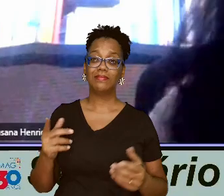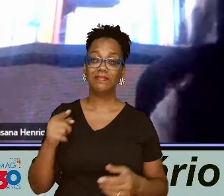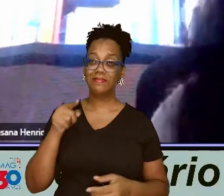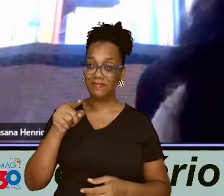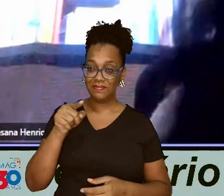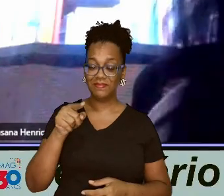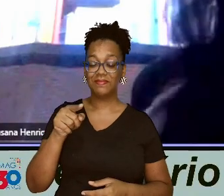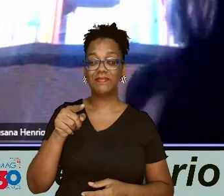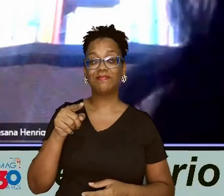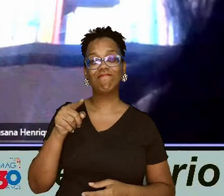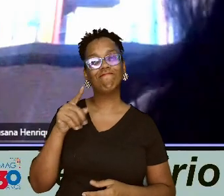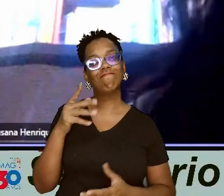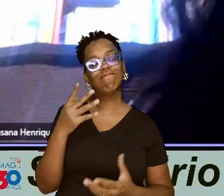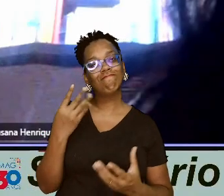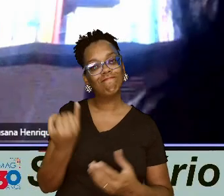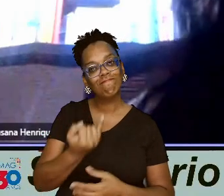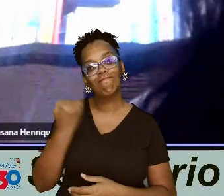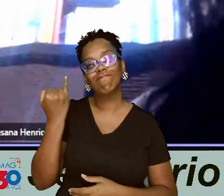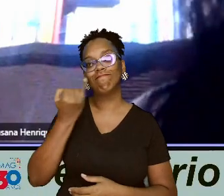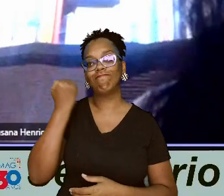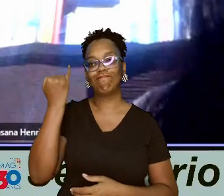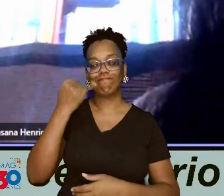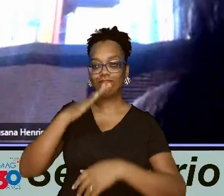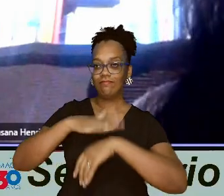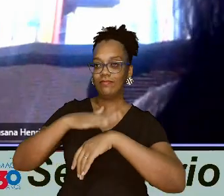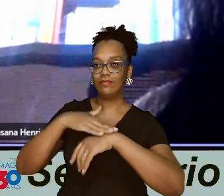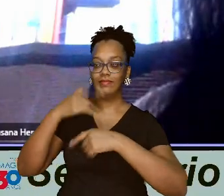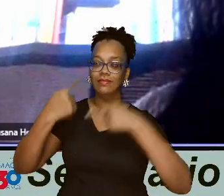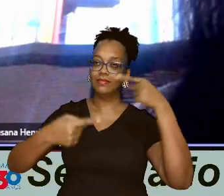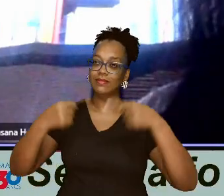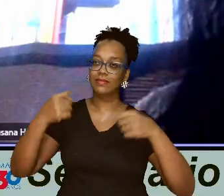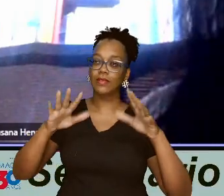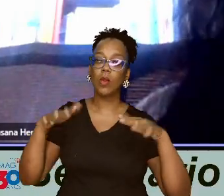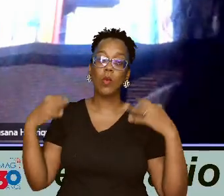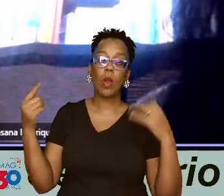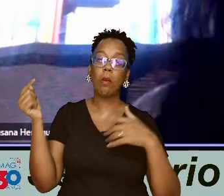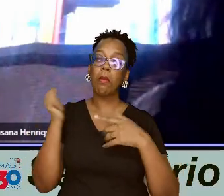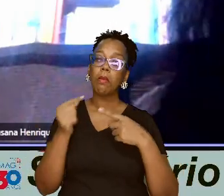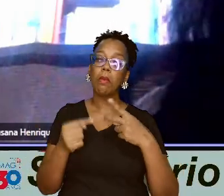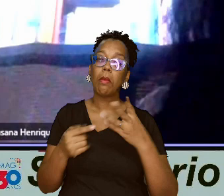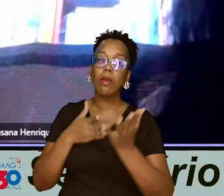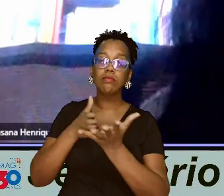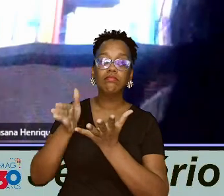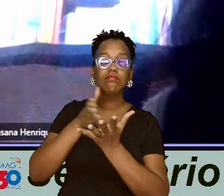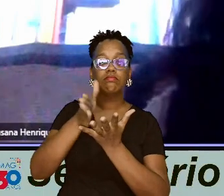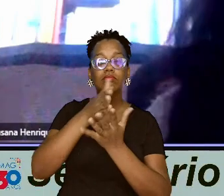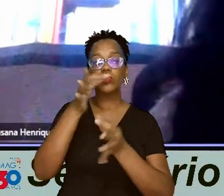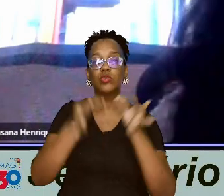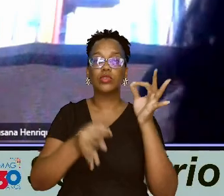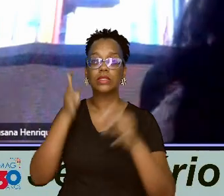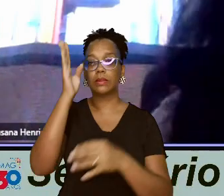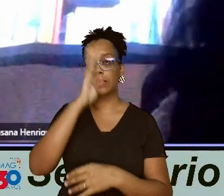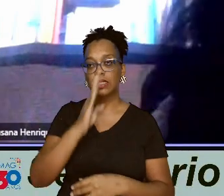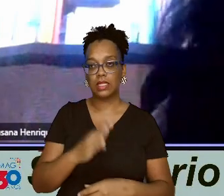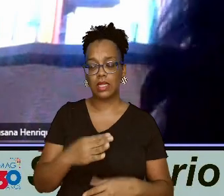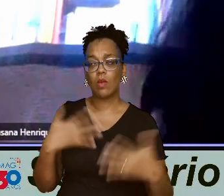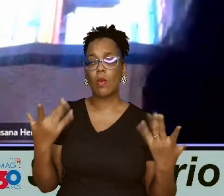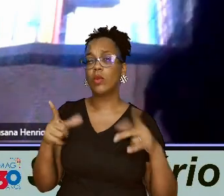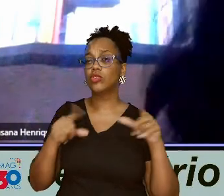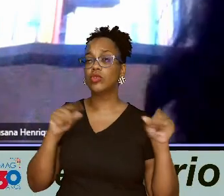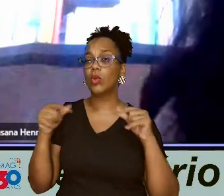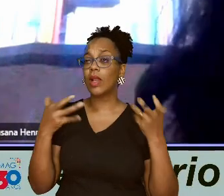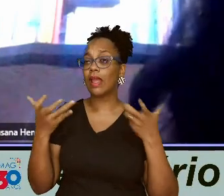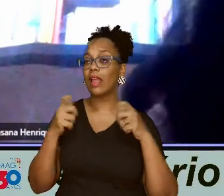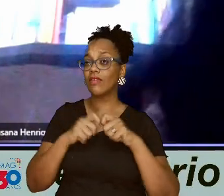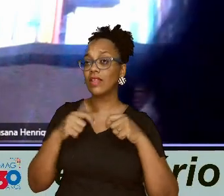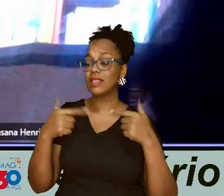é muito essencial para o nosso momento e nosso debate sobre quais são os rumos da justiça brasileira, né? Quais são as escolhas que a gente quer fazer, quais são os